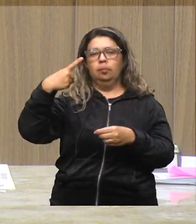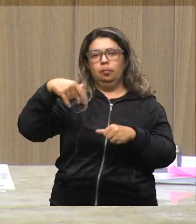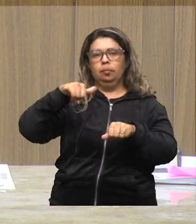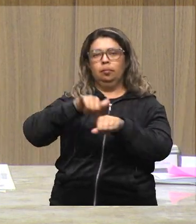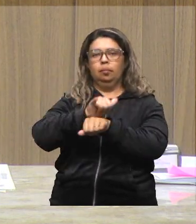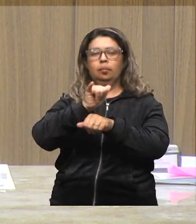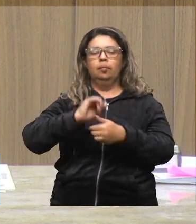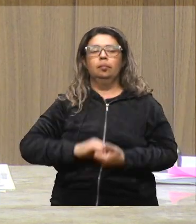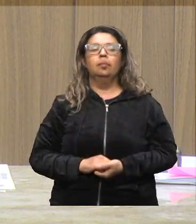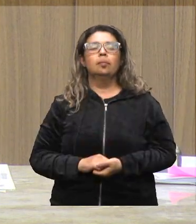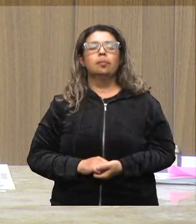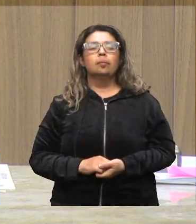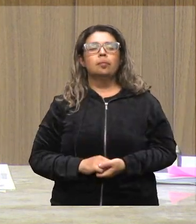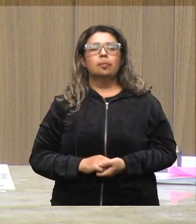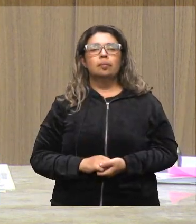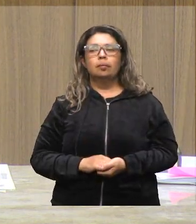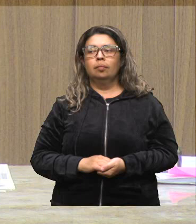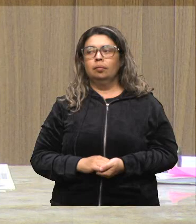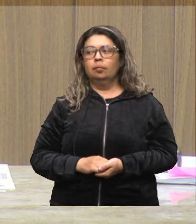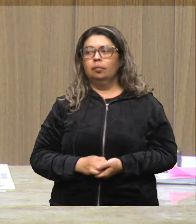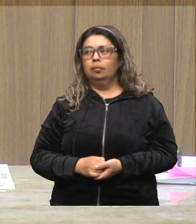uma ausência.